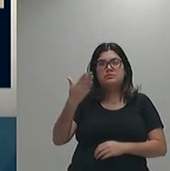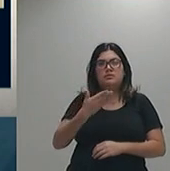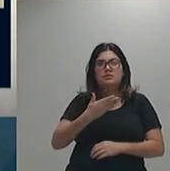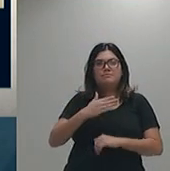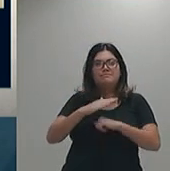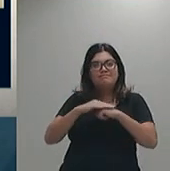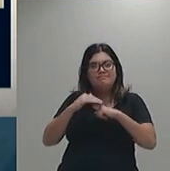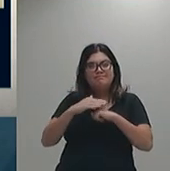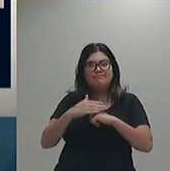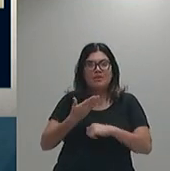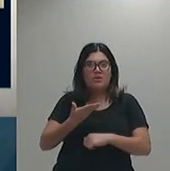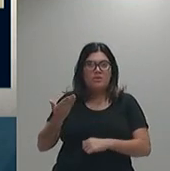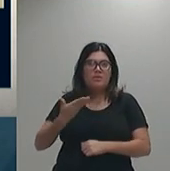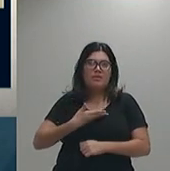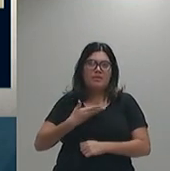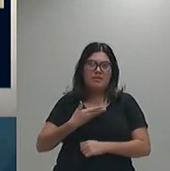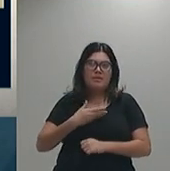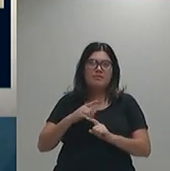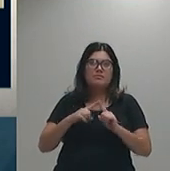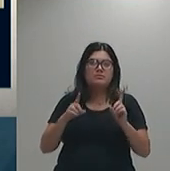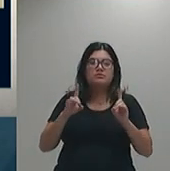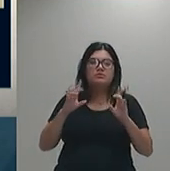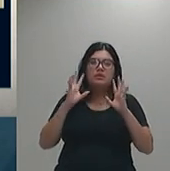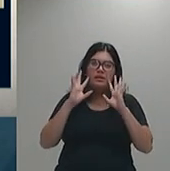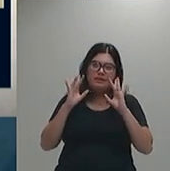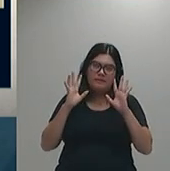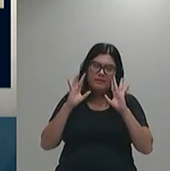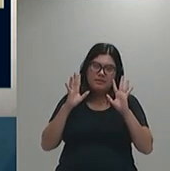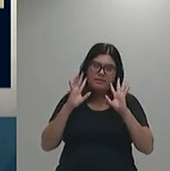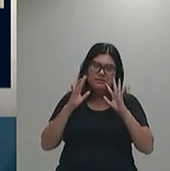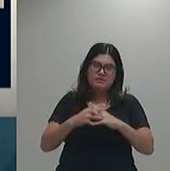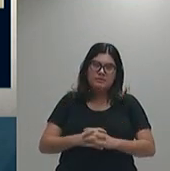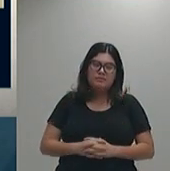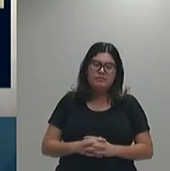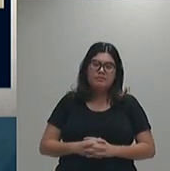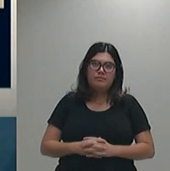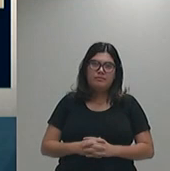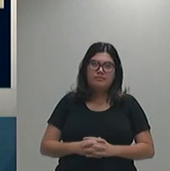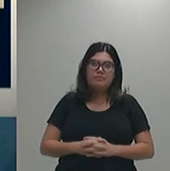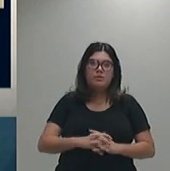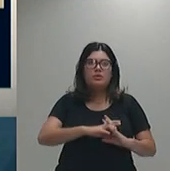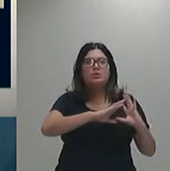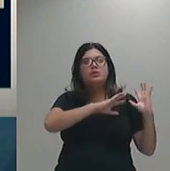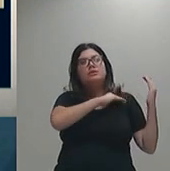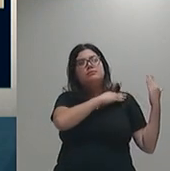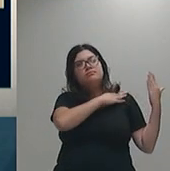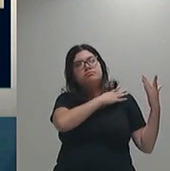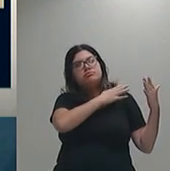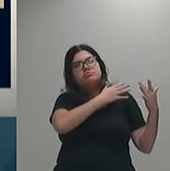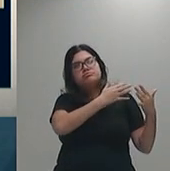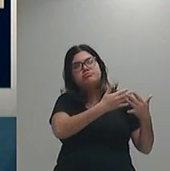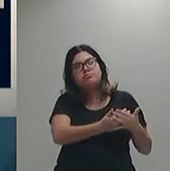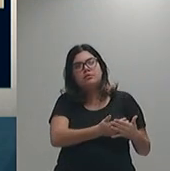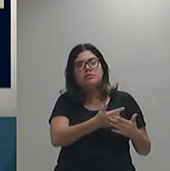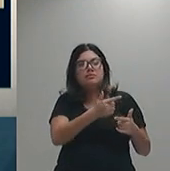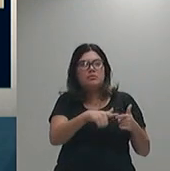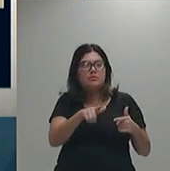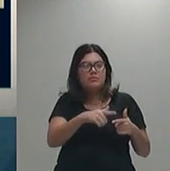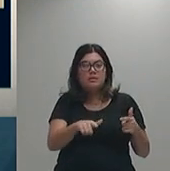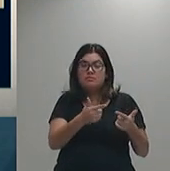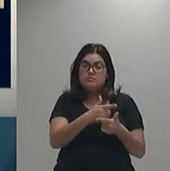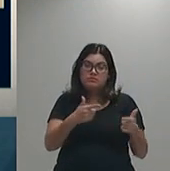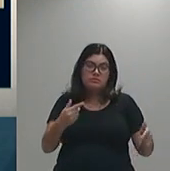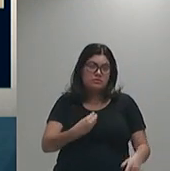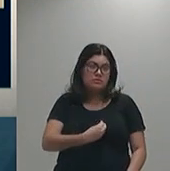colegas mas é só uma reflexão todo esse problema não aconteceria se tivesse